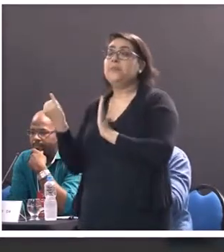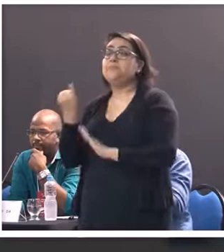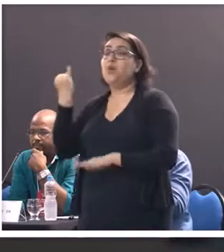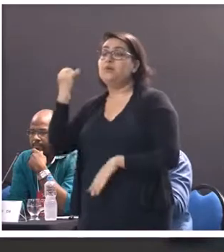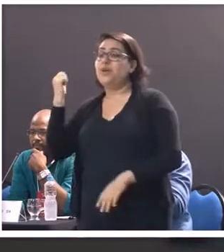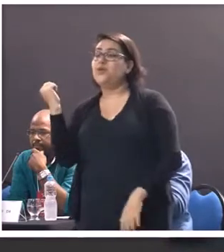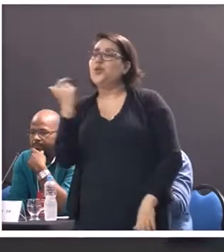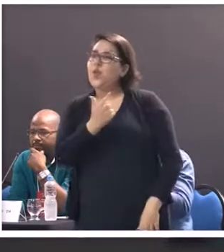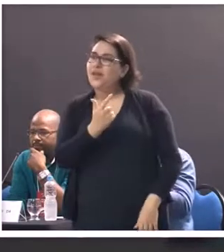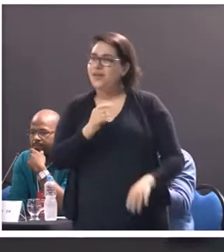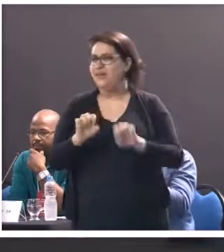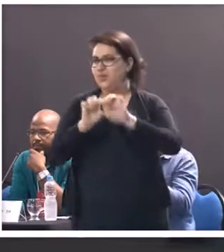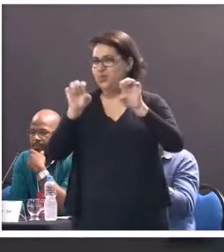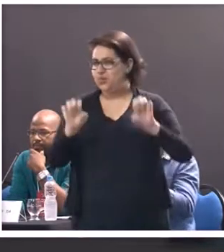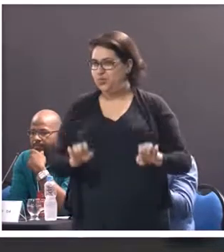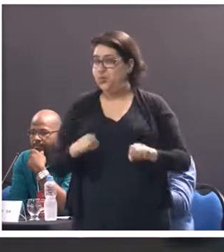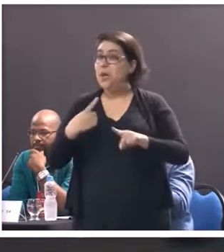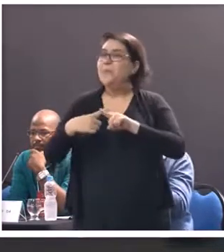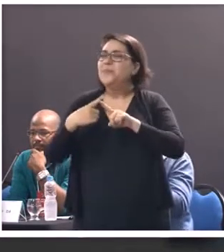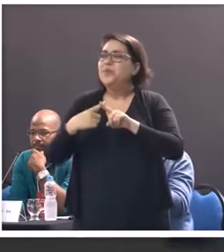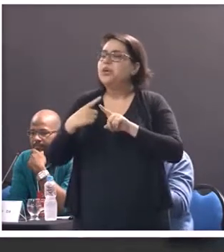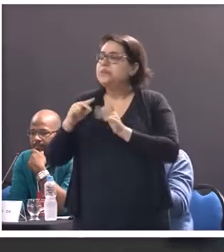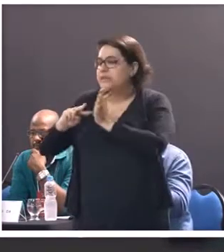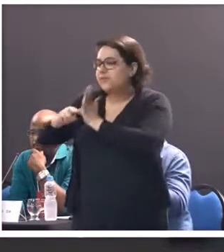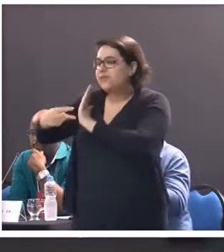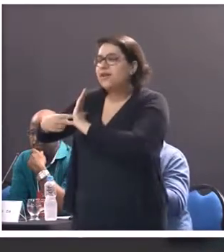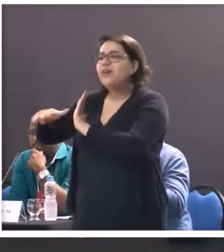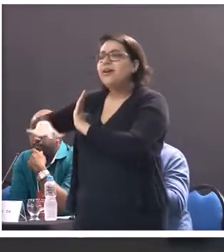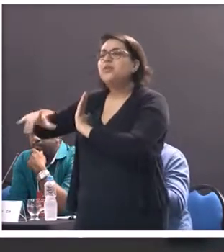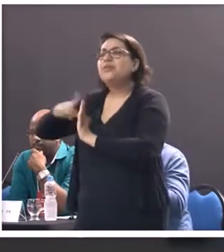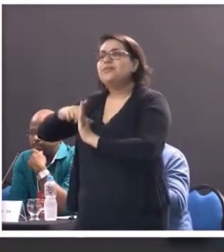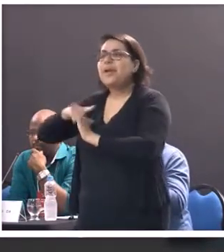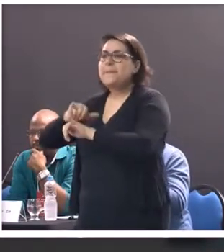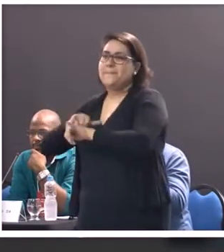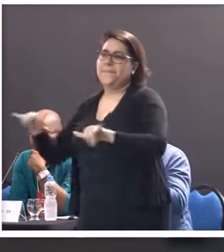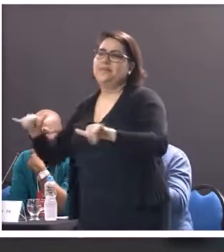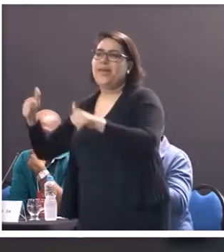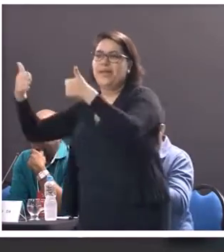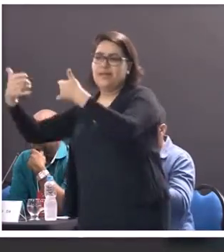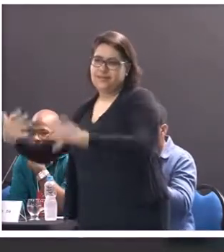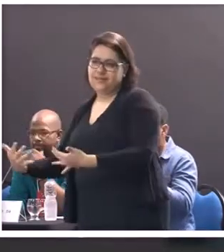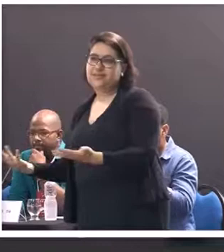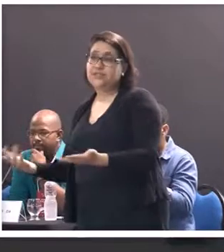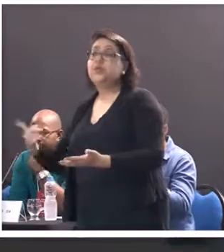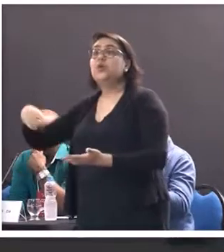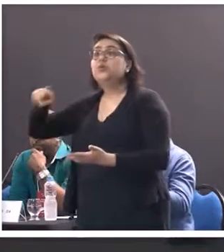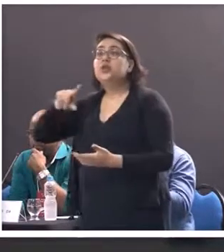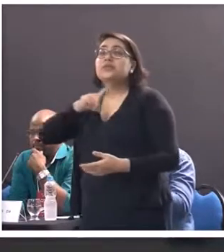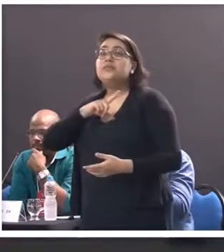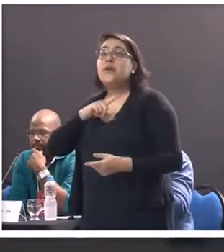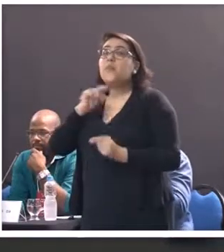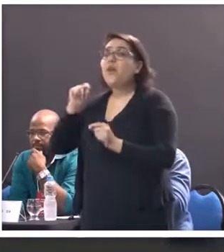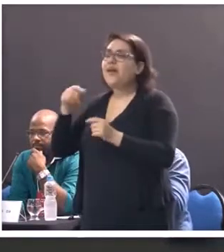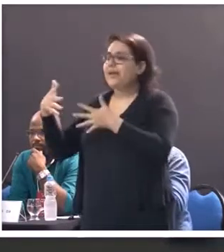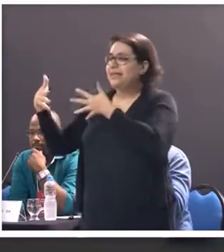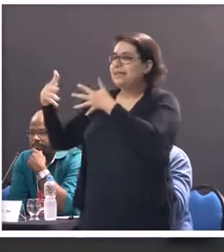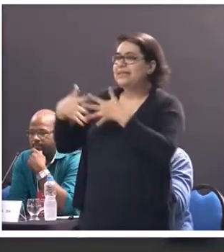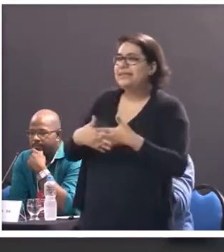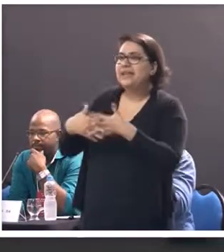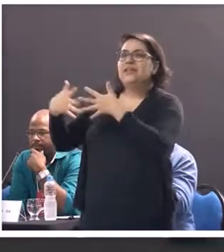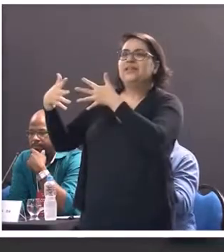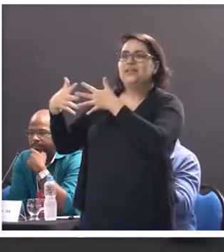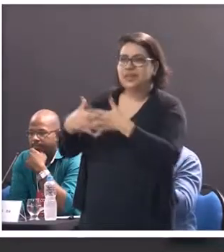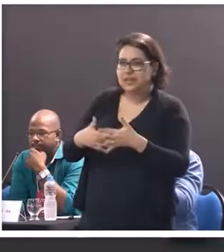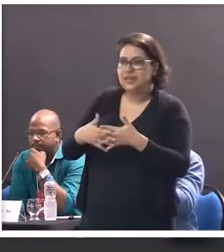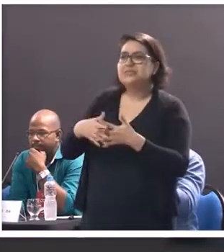do que a estrutura, porque é o significado que vai carregar toda a mensagem. E aí nós vamos ter muitas interferências